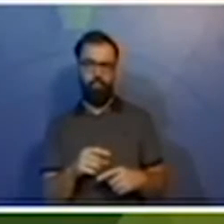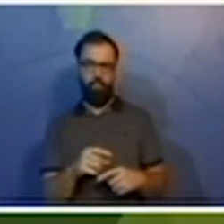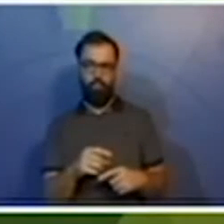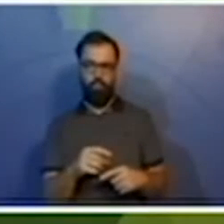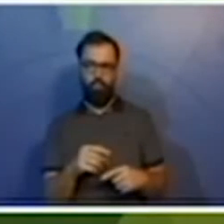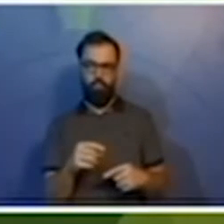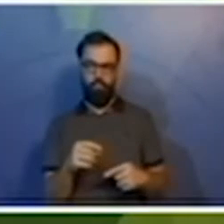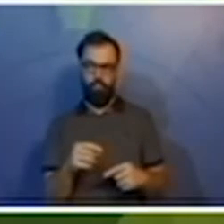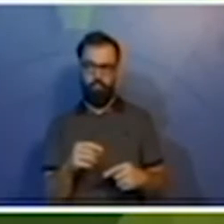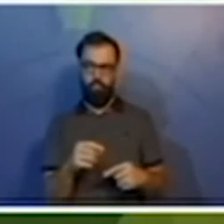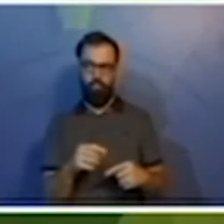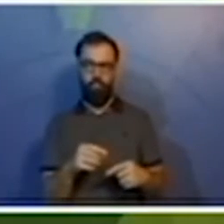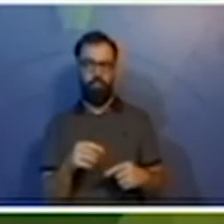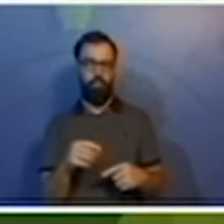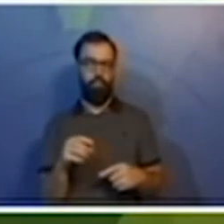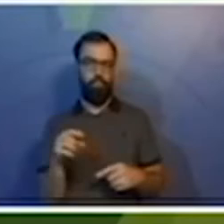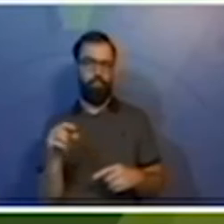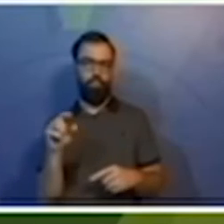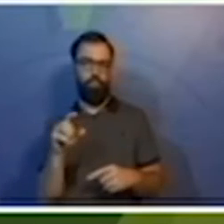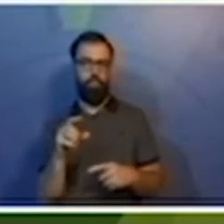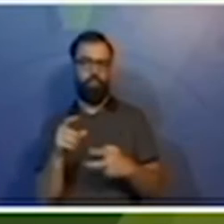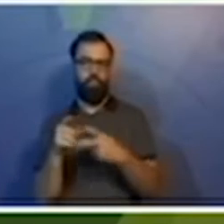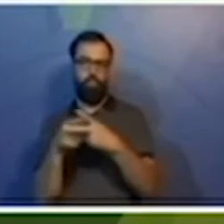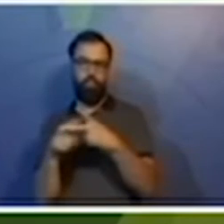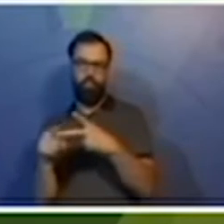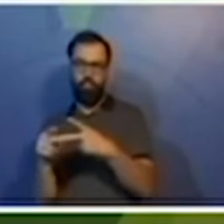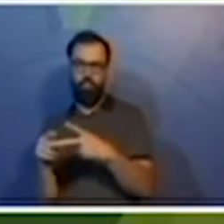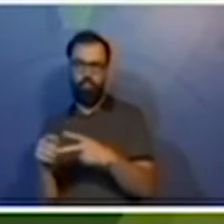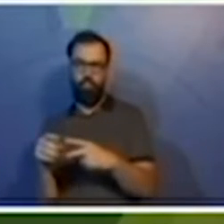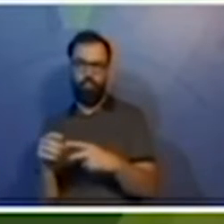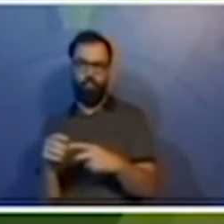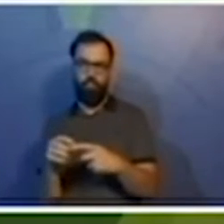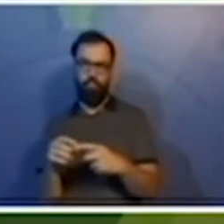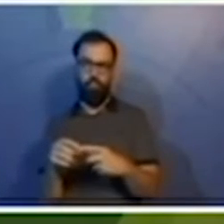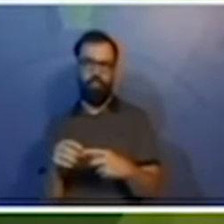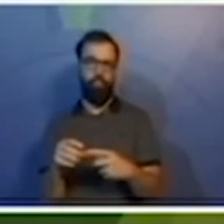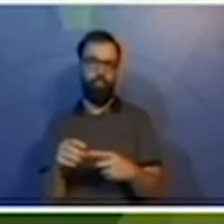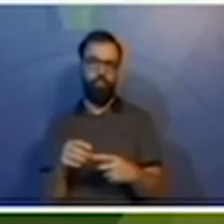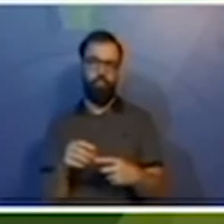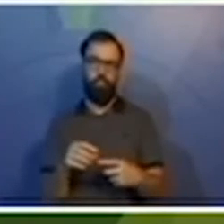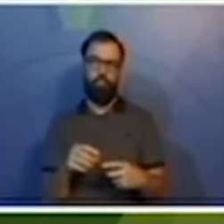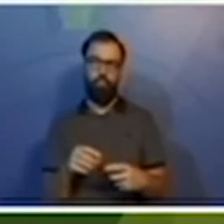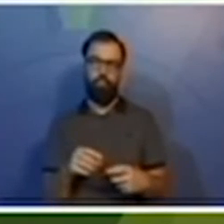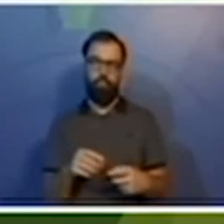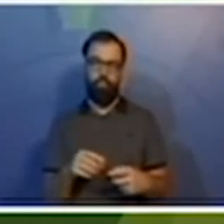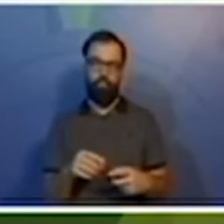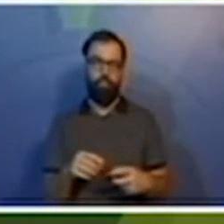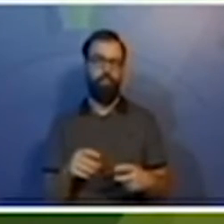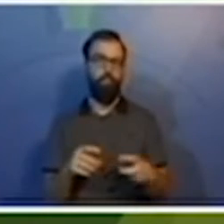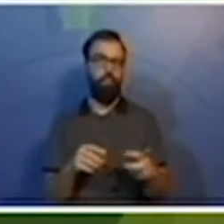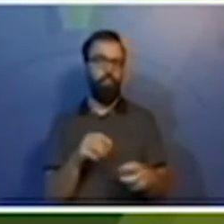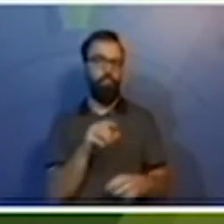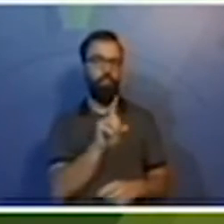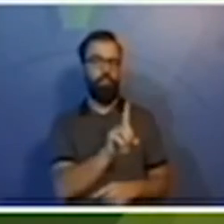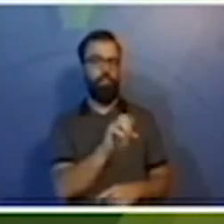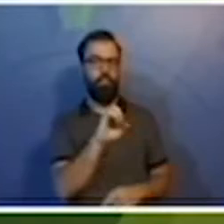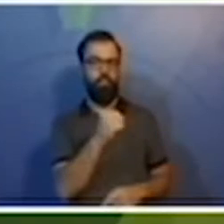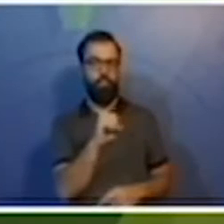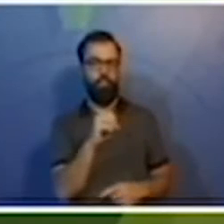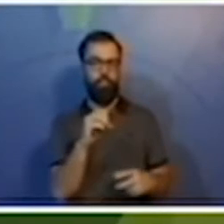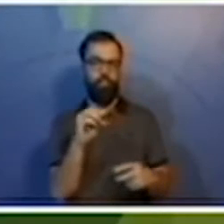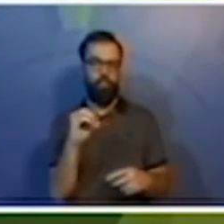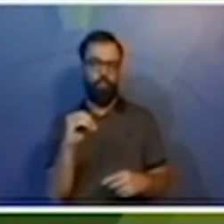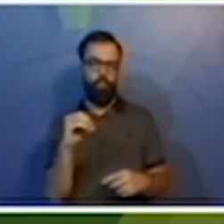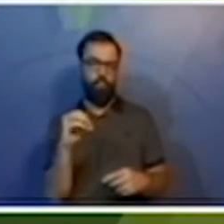Suplemento vai ser 180 menos A, ok? E eu quero o dobro, então vai ser